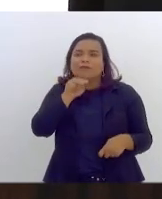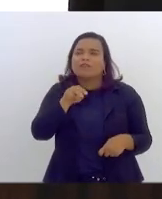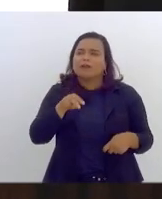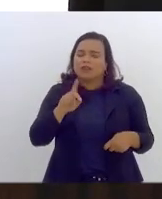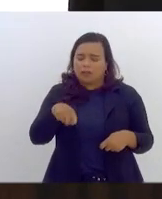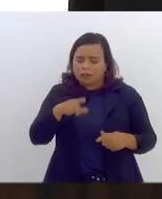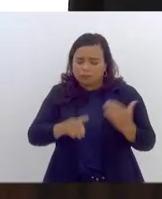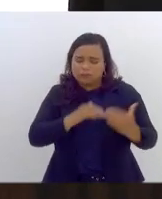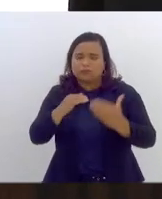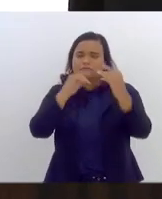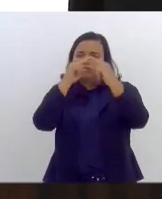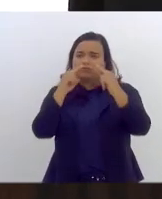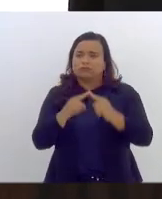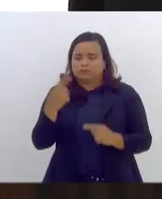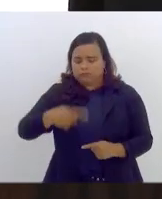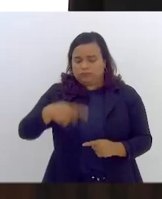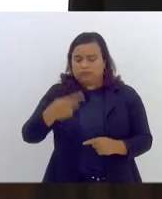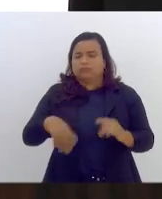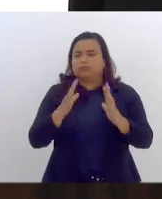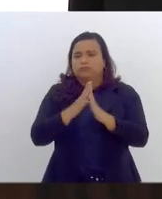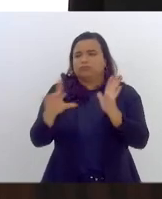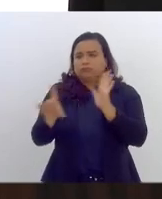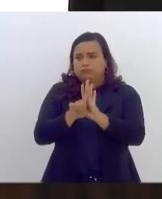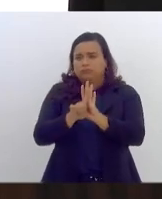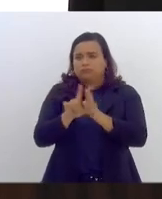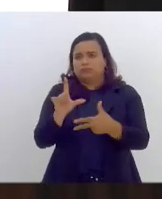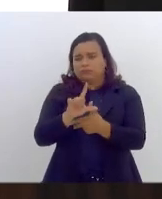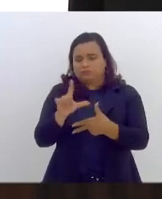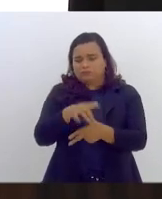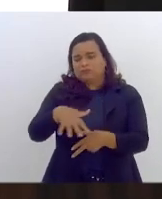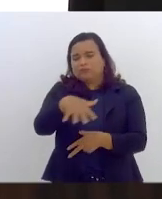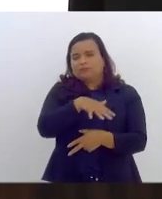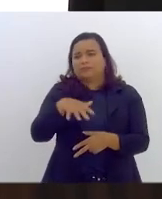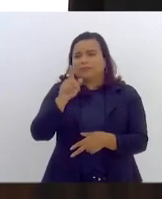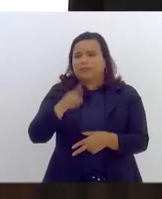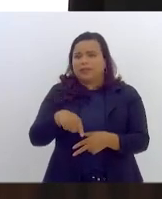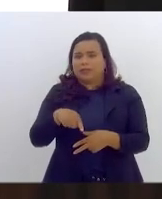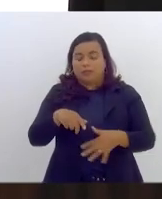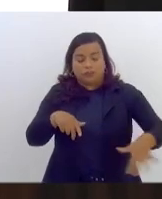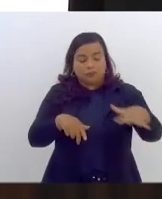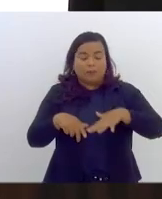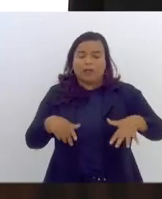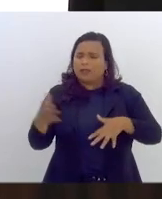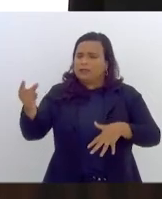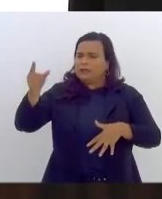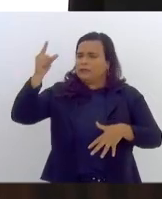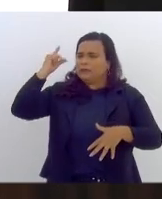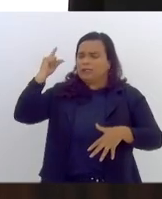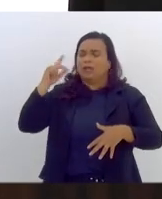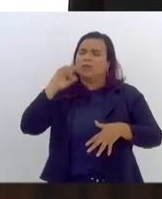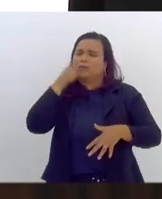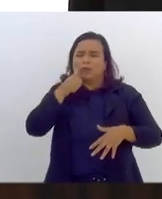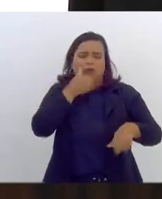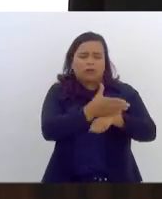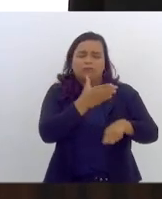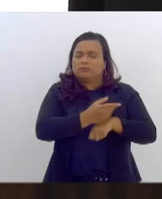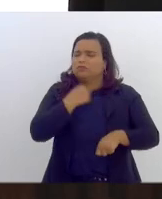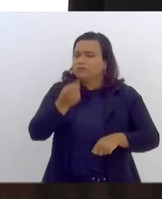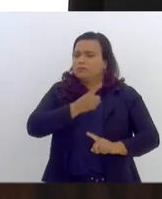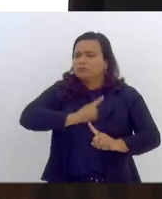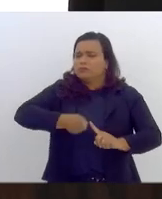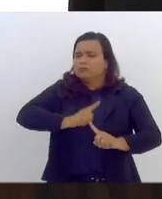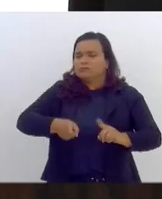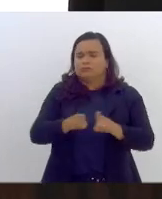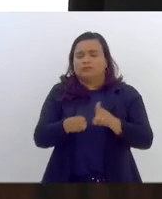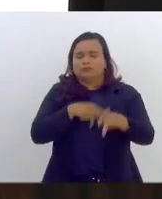avanço desta Casa Legislativa, que historicamente é um espaço negado para as mulheres, para a população pobre, para a